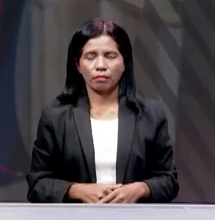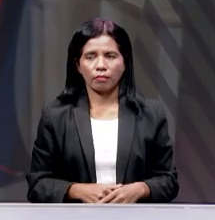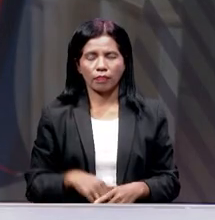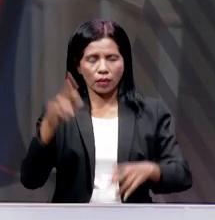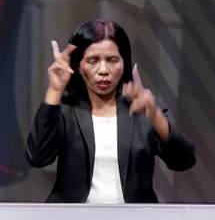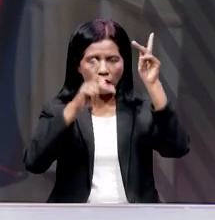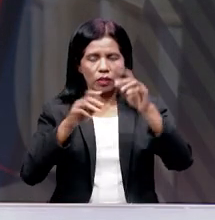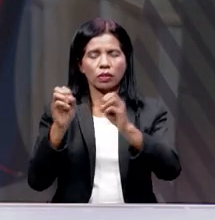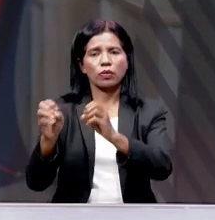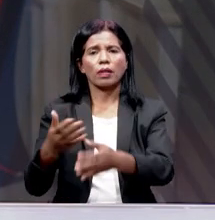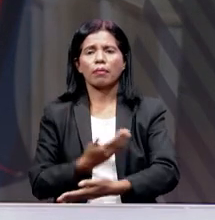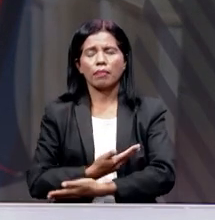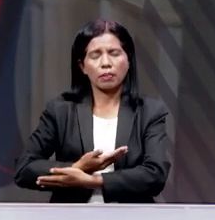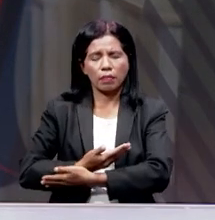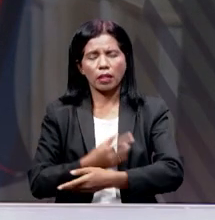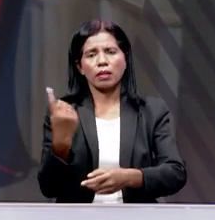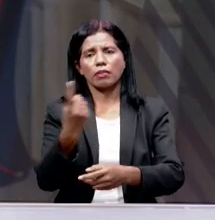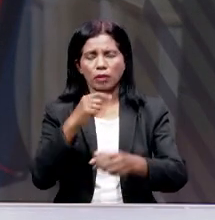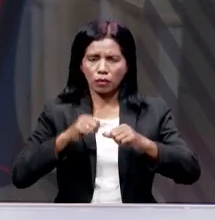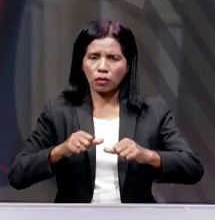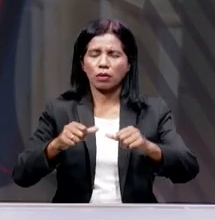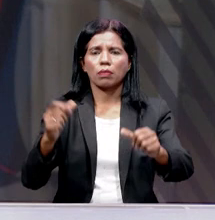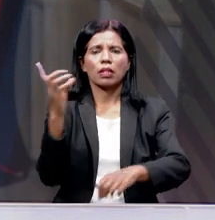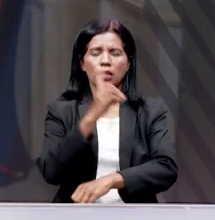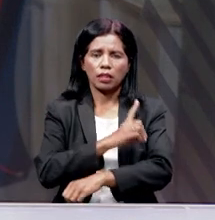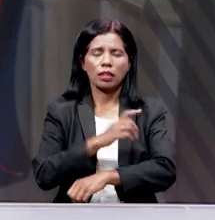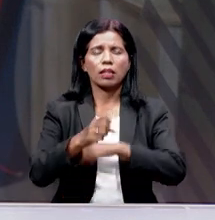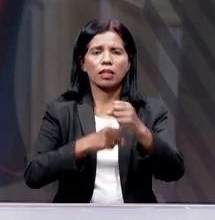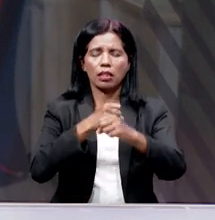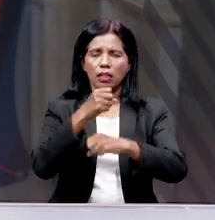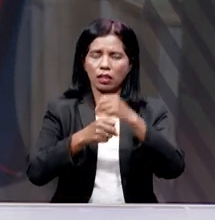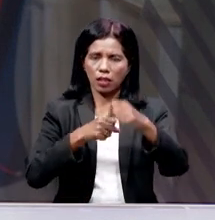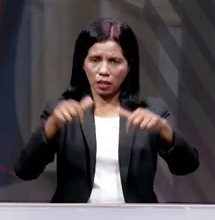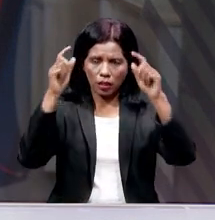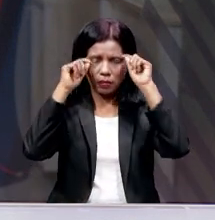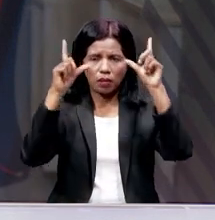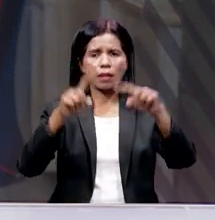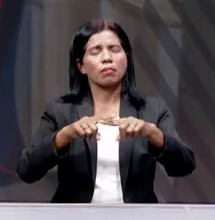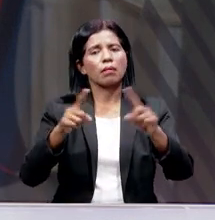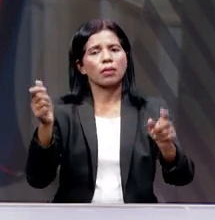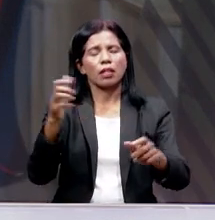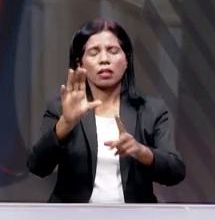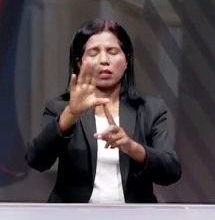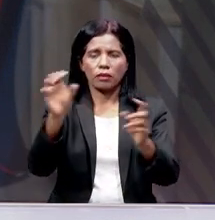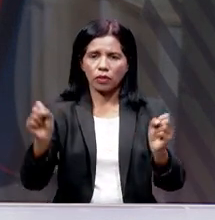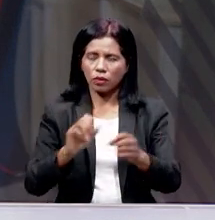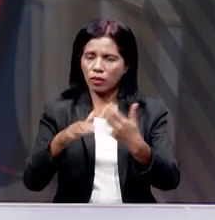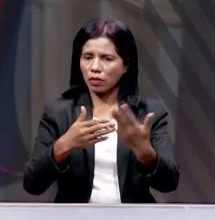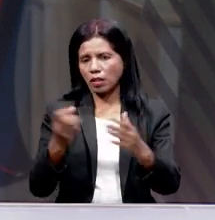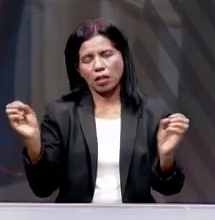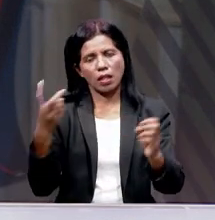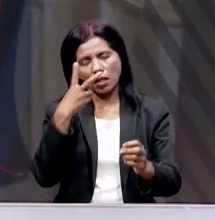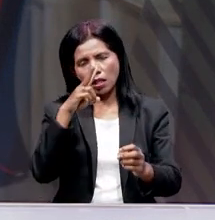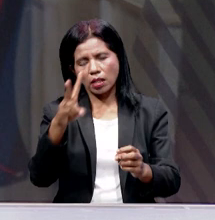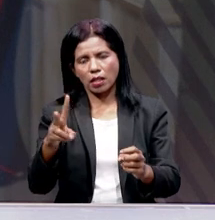Casos de EBV sempre acontecem, no continua aumenta cada dia e a território nacional, mas bem autoridade competente Sira lá consegue